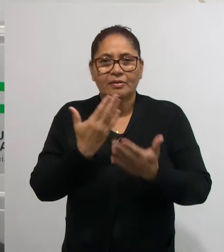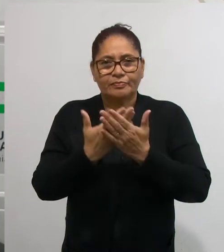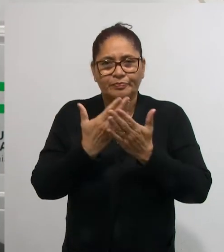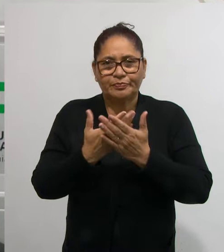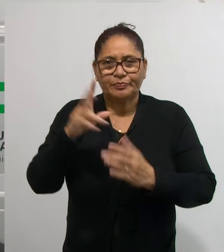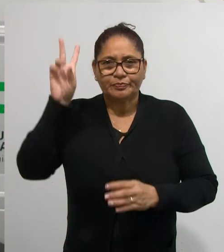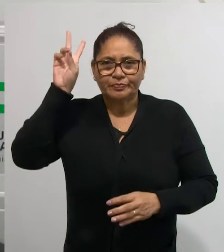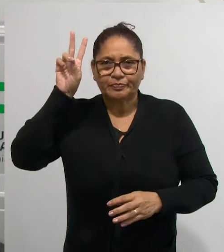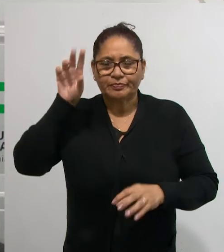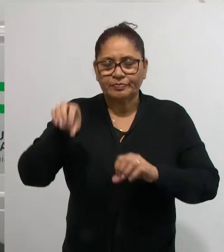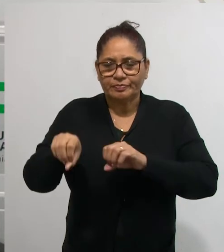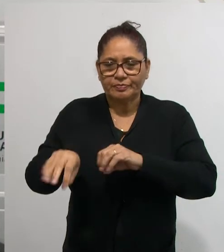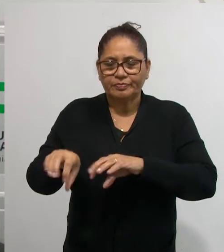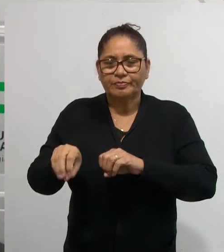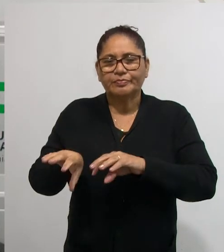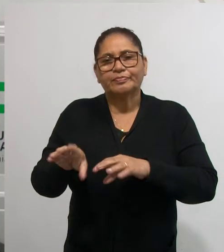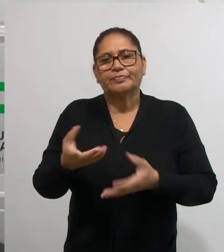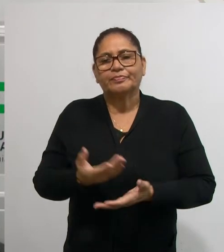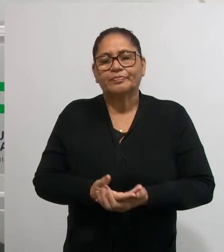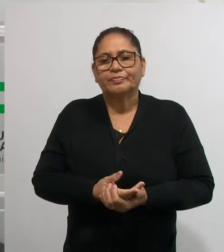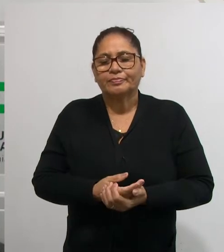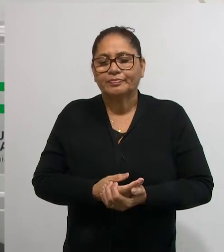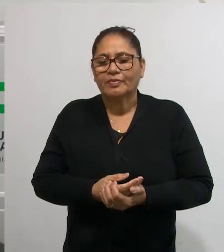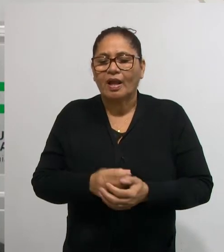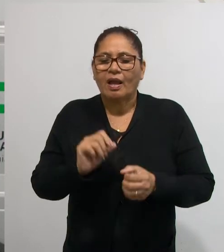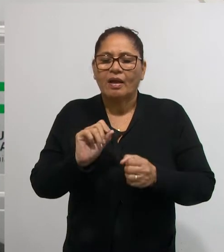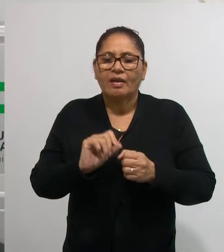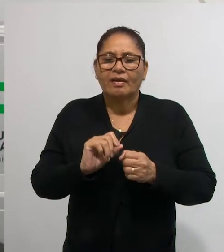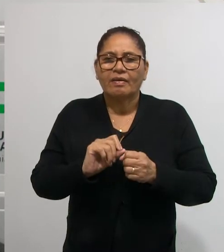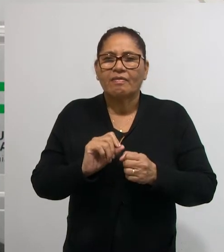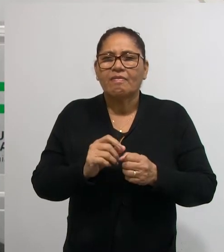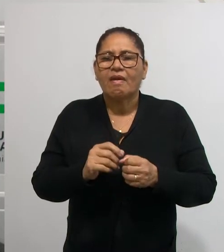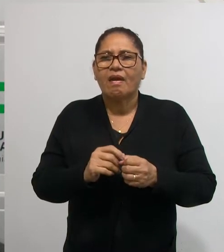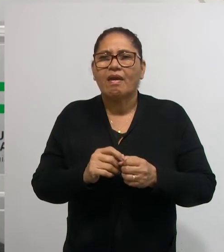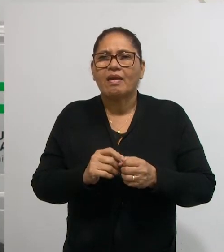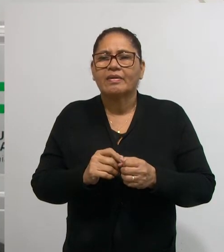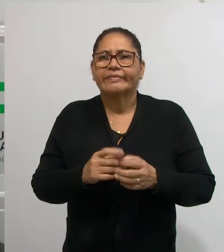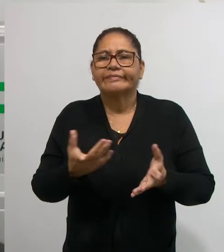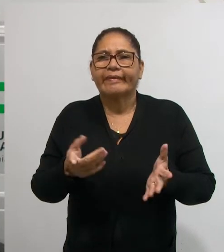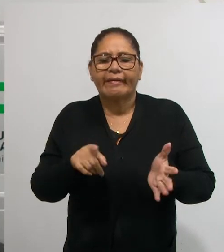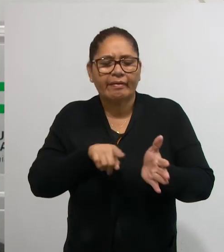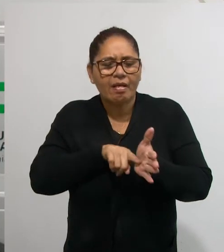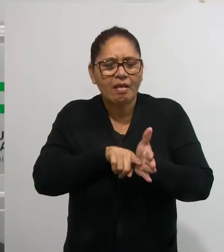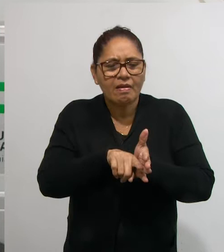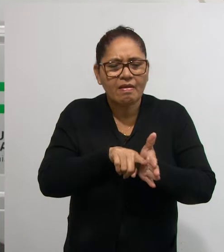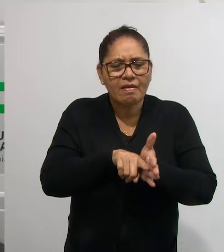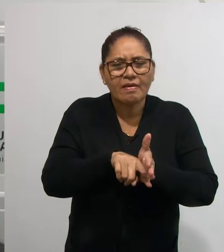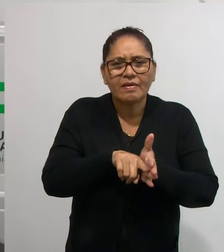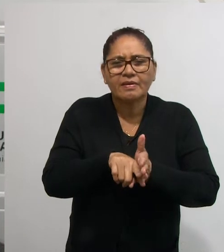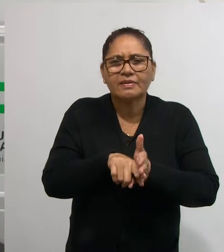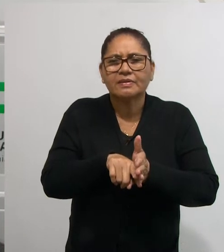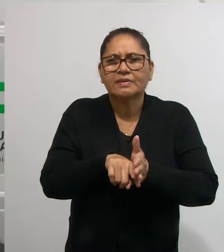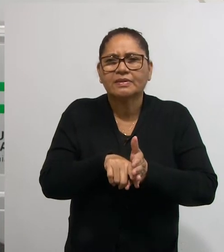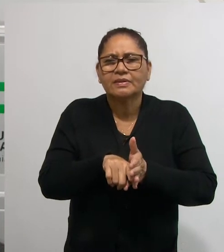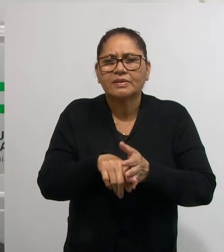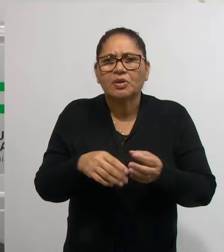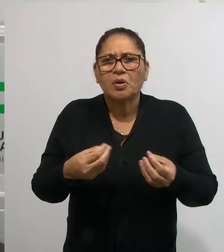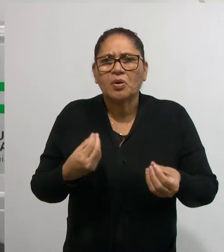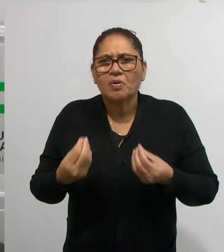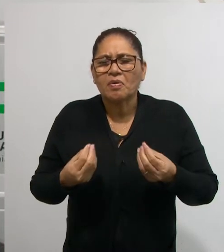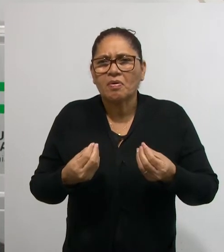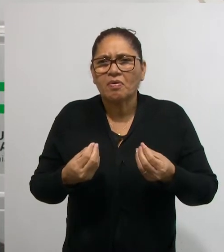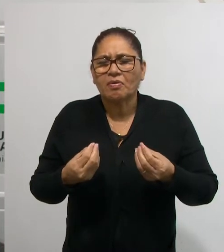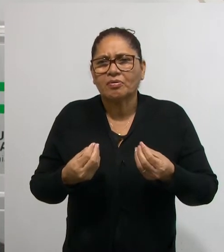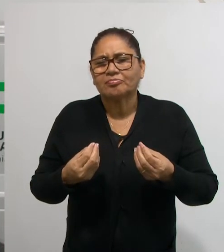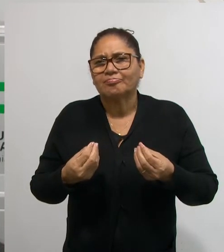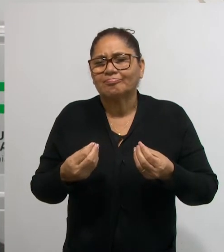História da Educação, né, que fez esse resgate. E essa concepção de educação, essa